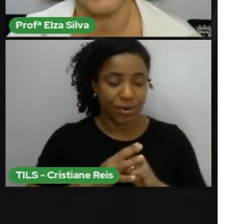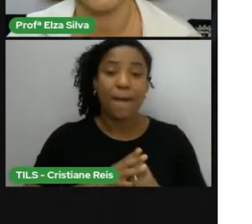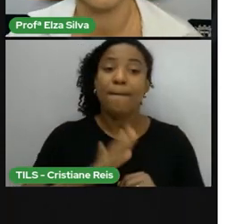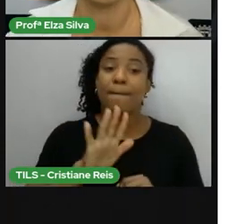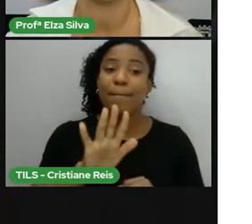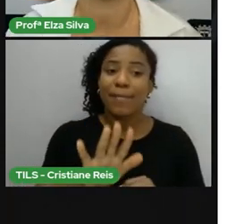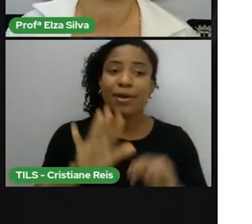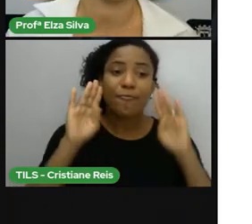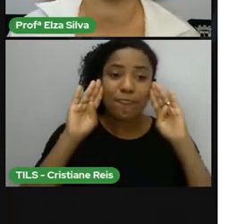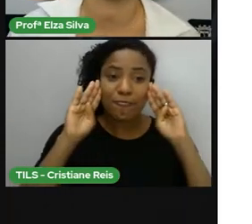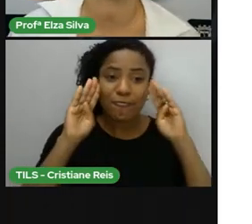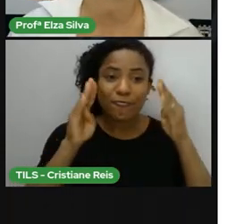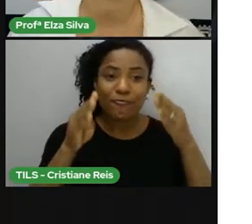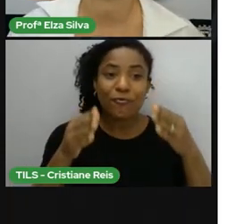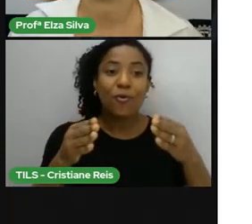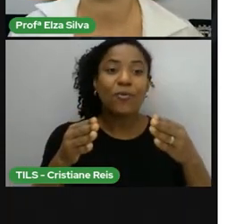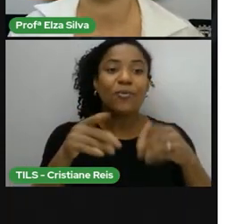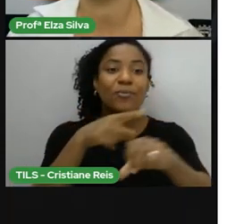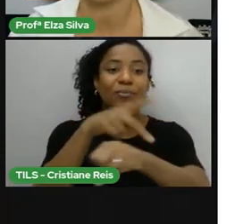Ao